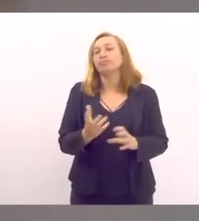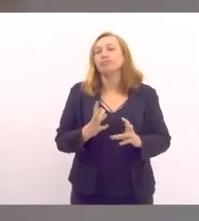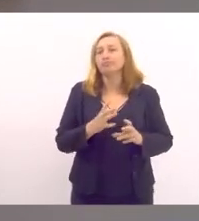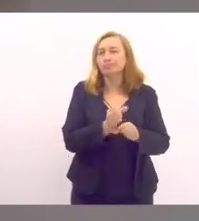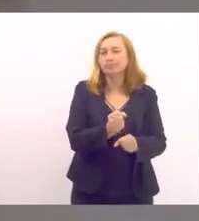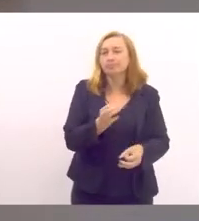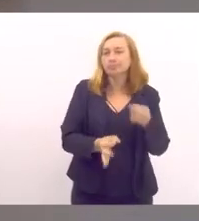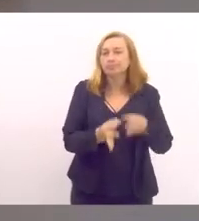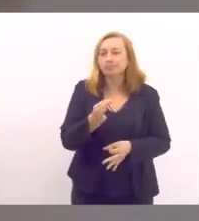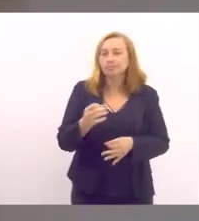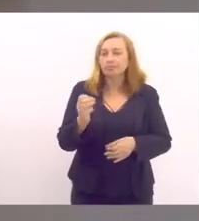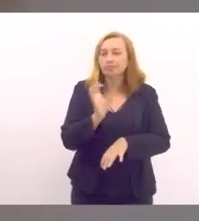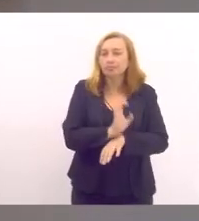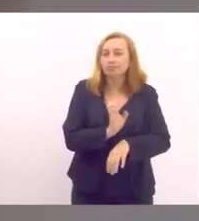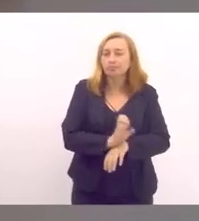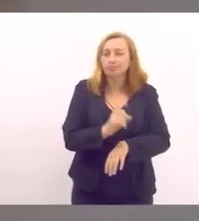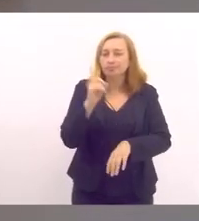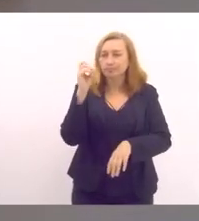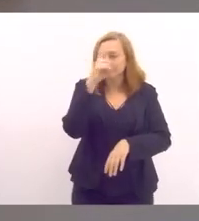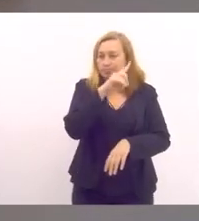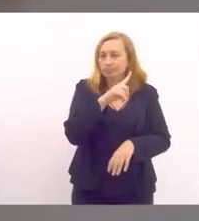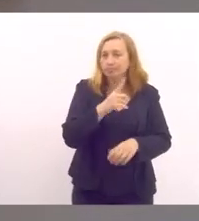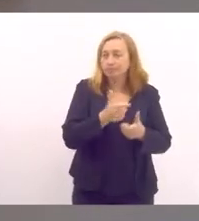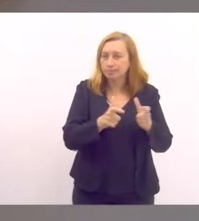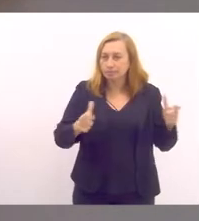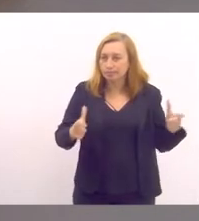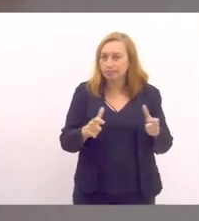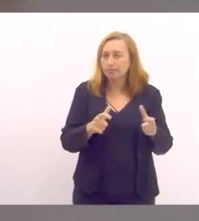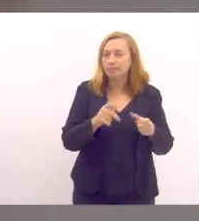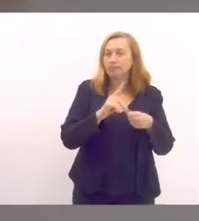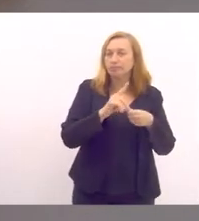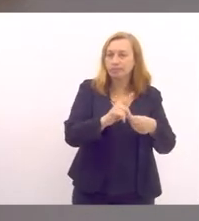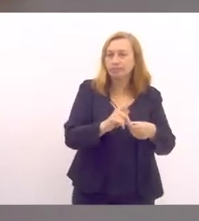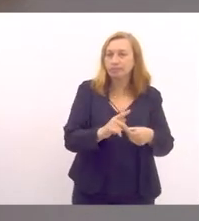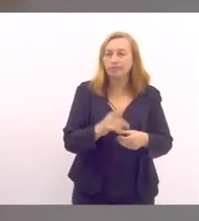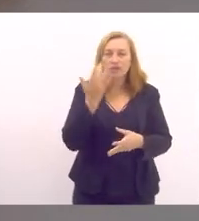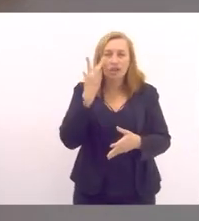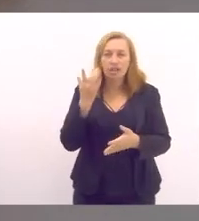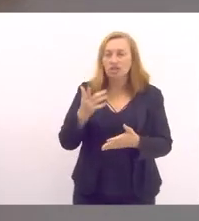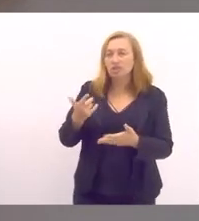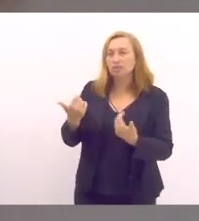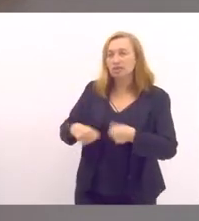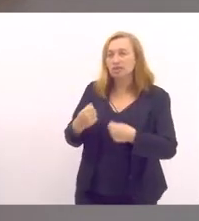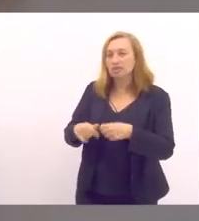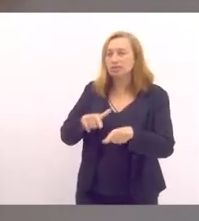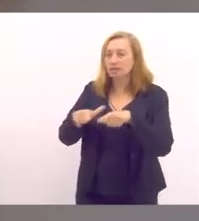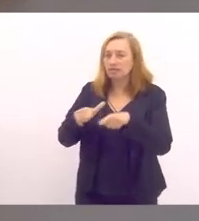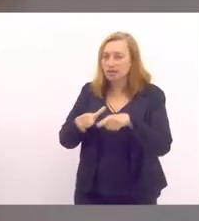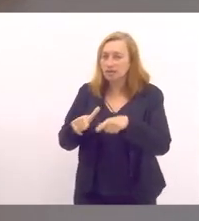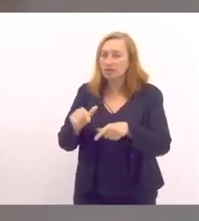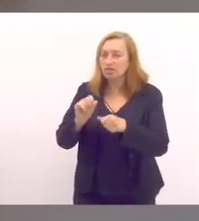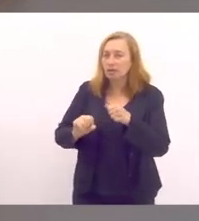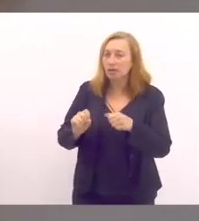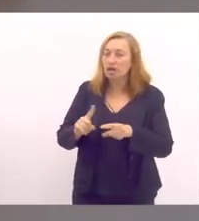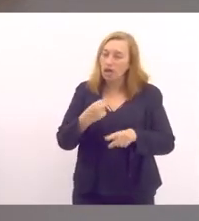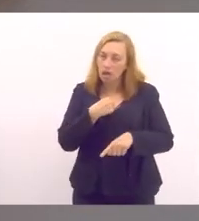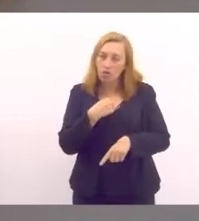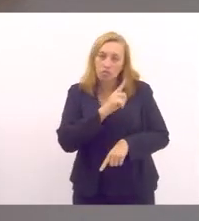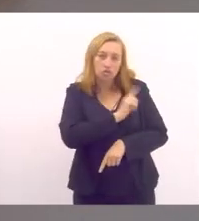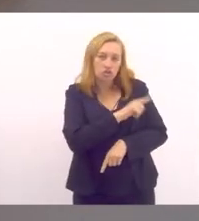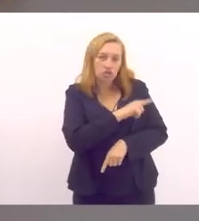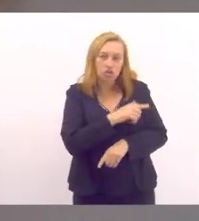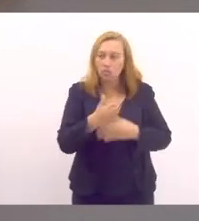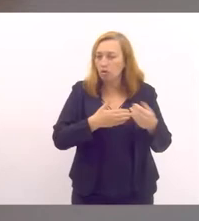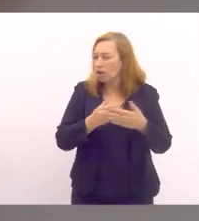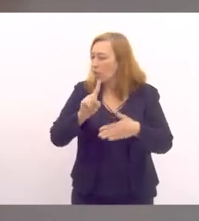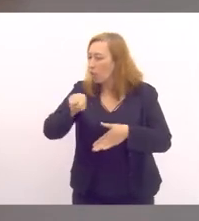dificuldade enorme com as procuradorias, que eles entendem que a gente tem que cumprir o papel. Se não cumprir o papel, tanto eu como gestor, ou Navega, ou qualquer